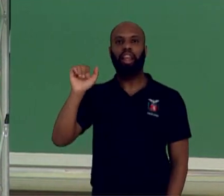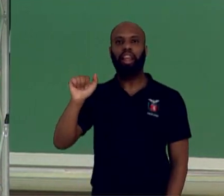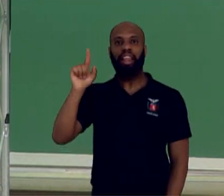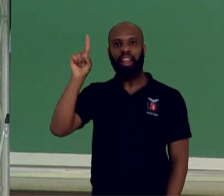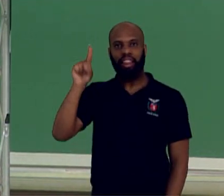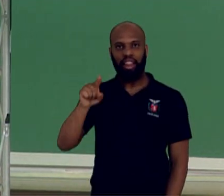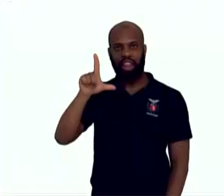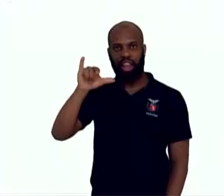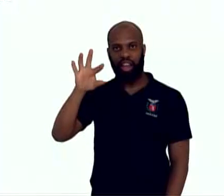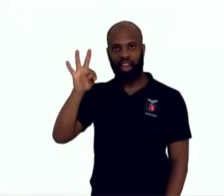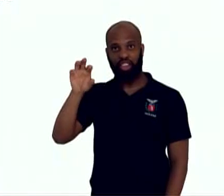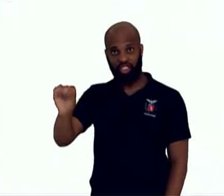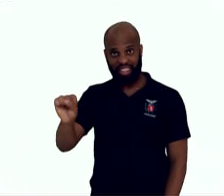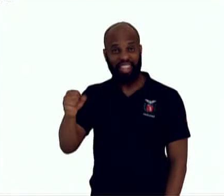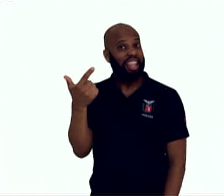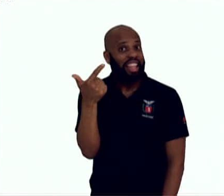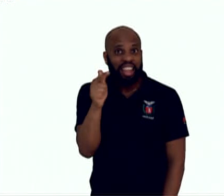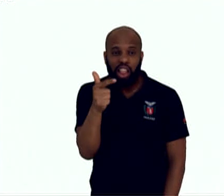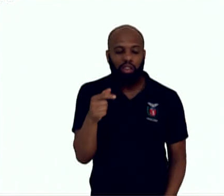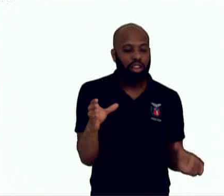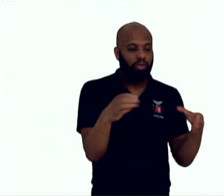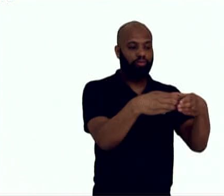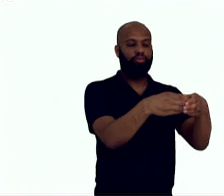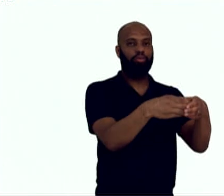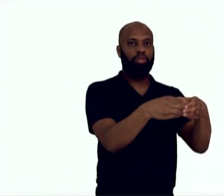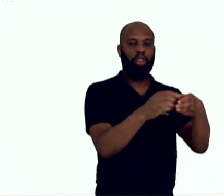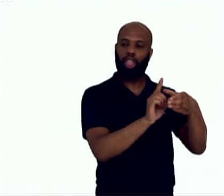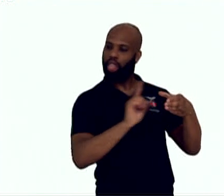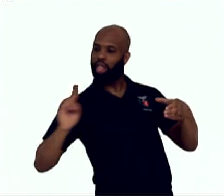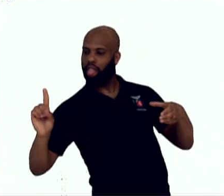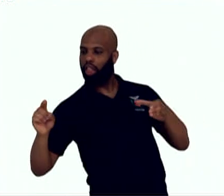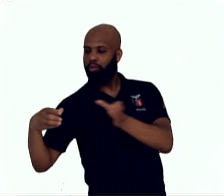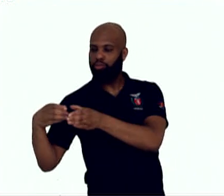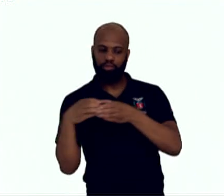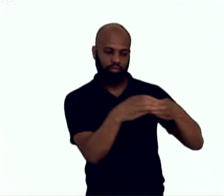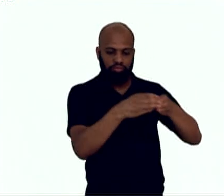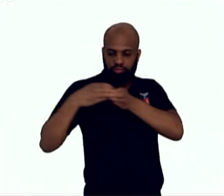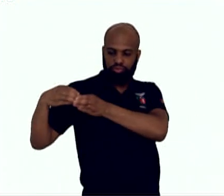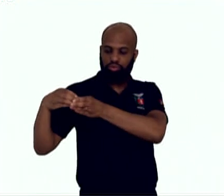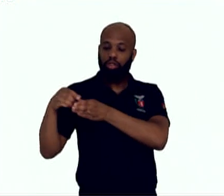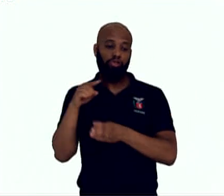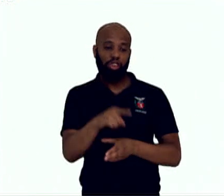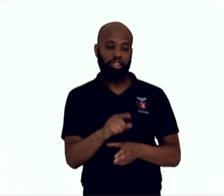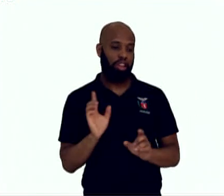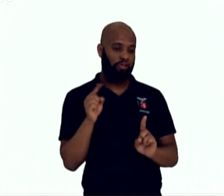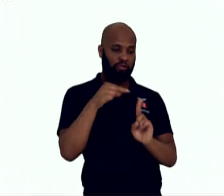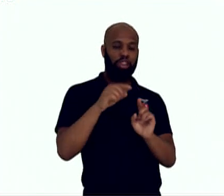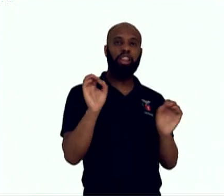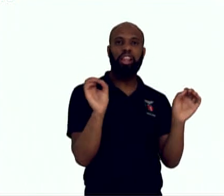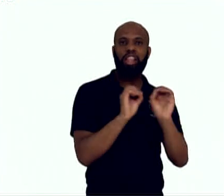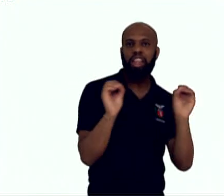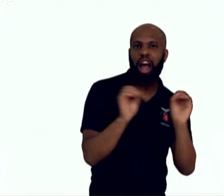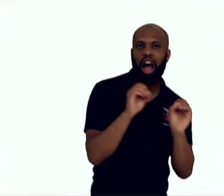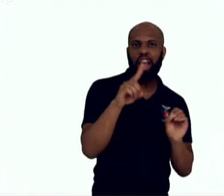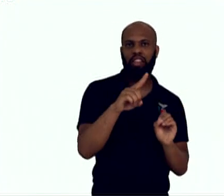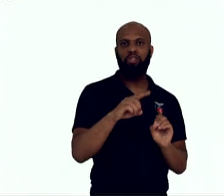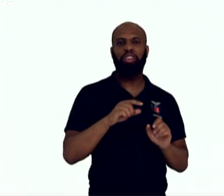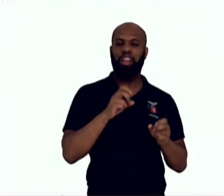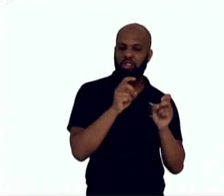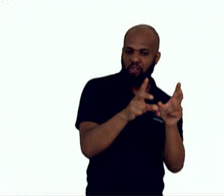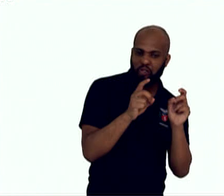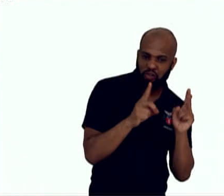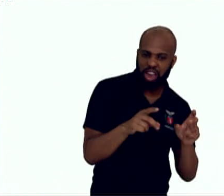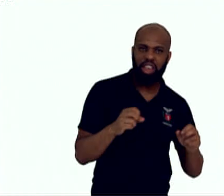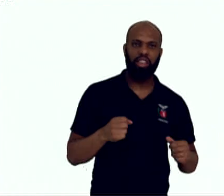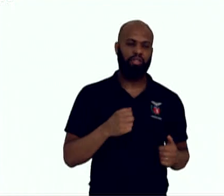Eles não são considerados castas, uma espécie de um grupo excluído. Olha, você não tem nenhuma função. Você não é sacerdote, nem guerreiro, nem comerciante,